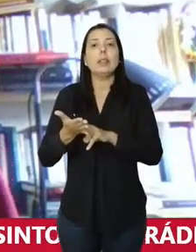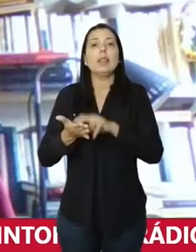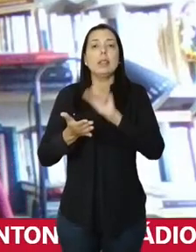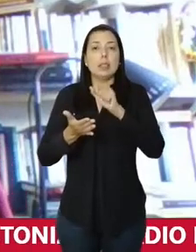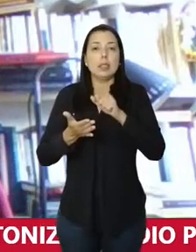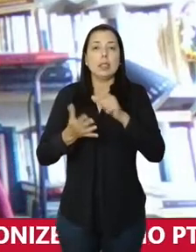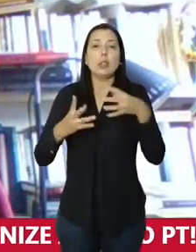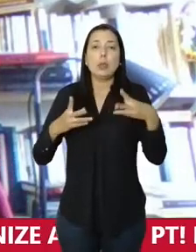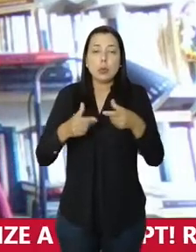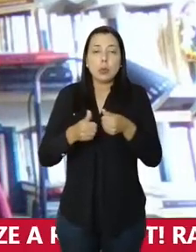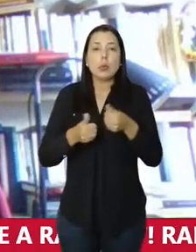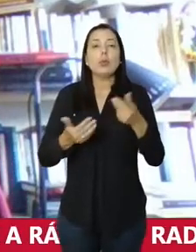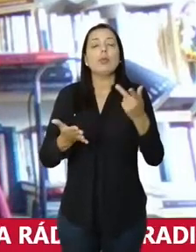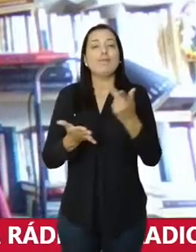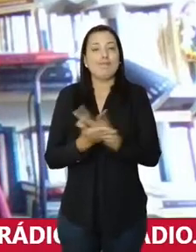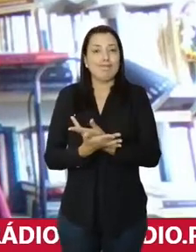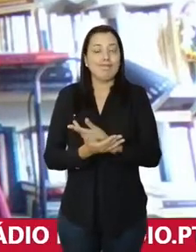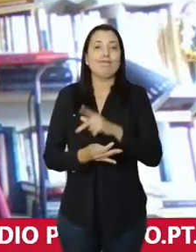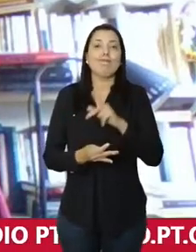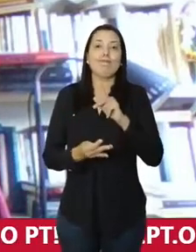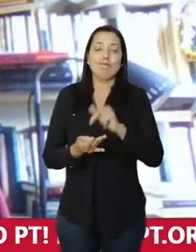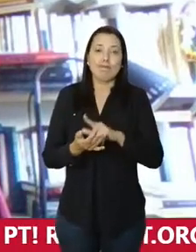tudo aconteceu.